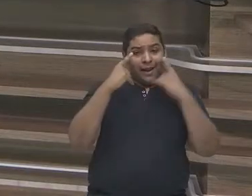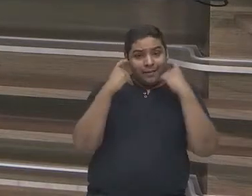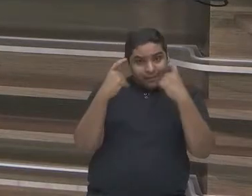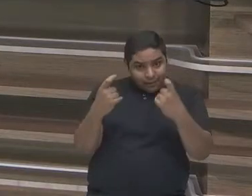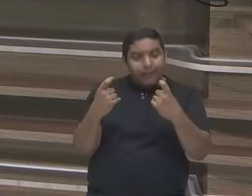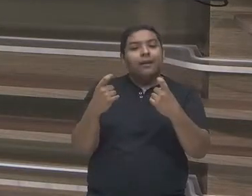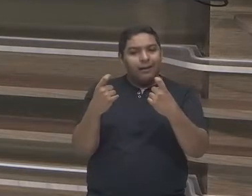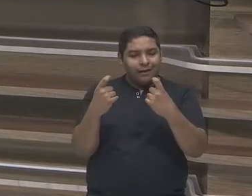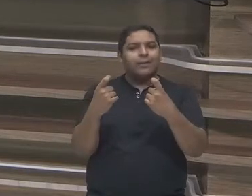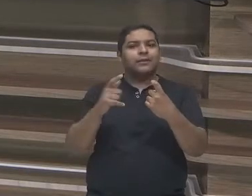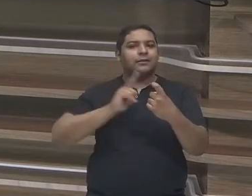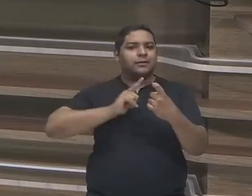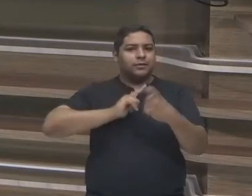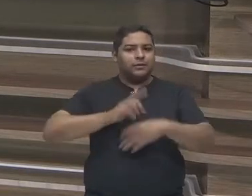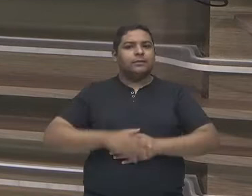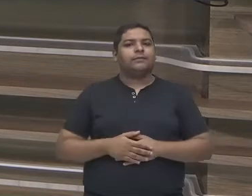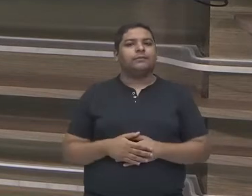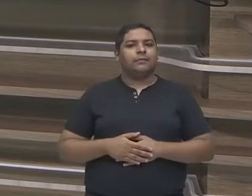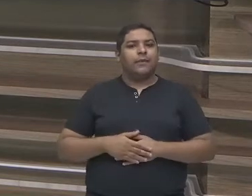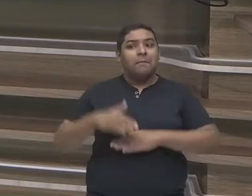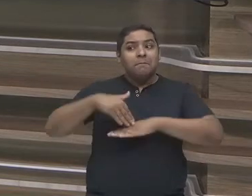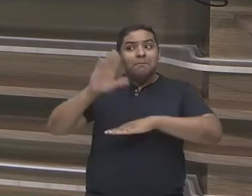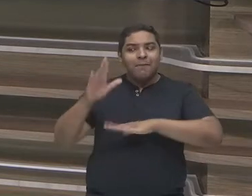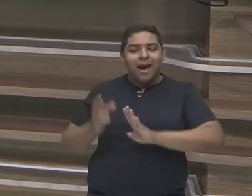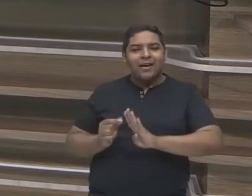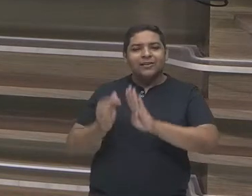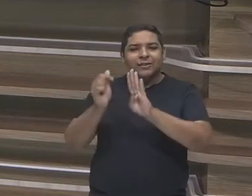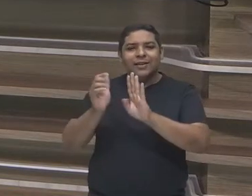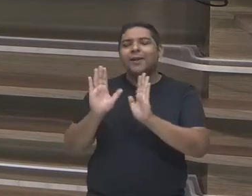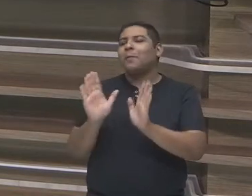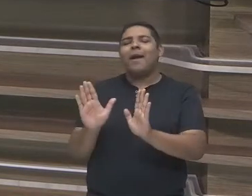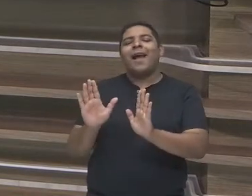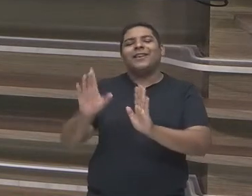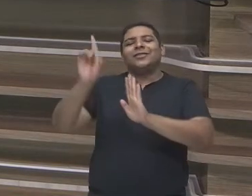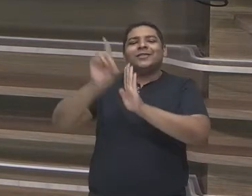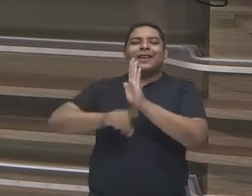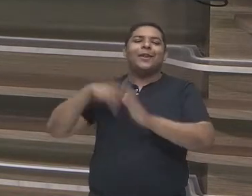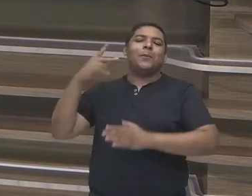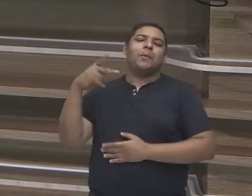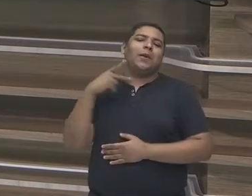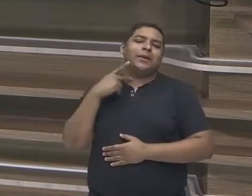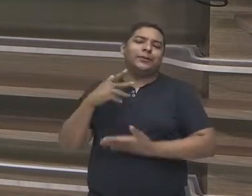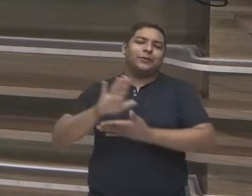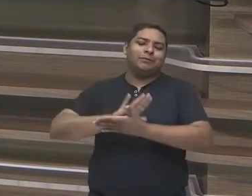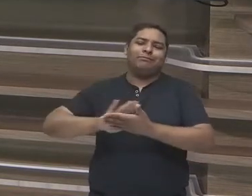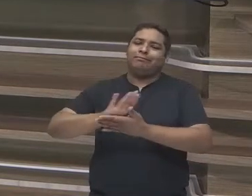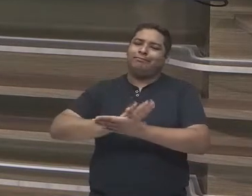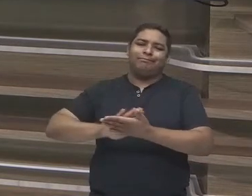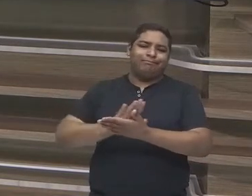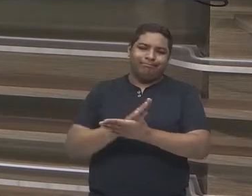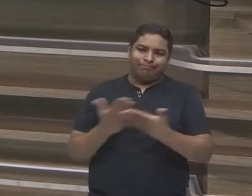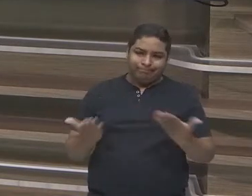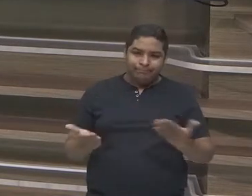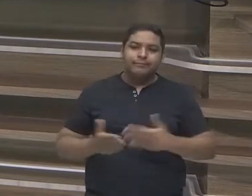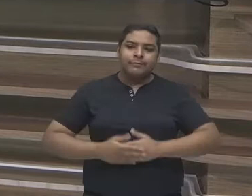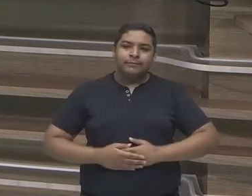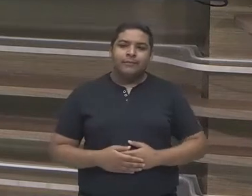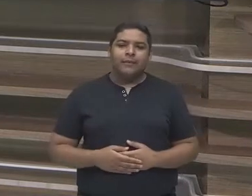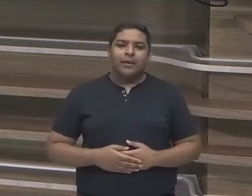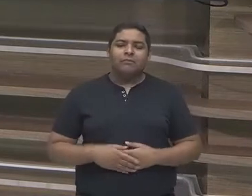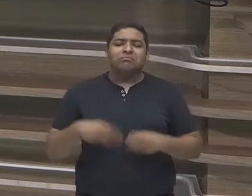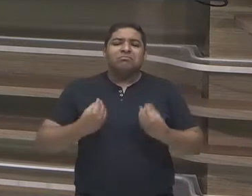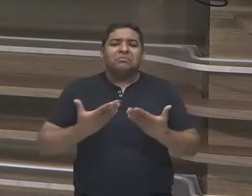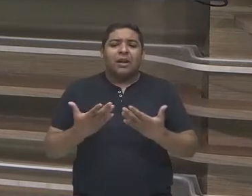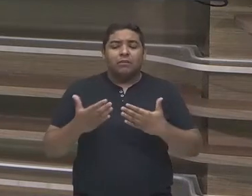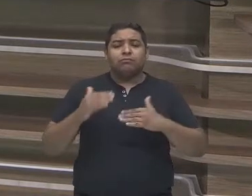aqui até mais dinheiro que muitos nobres, mas não temos direitos políticos. Do que adianta, então, eu continuar aí enriquecendo sem